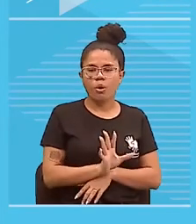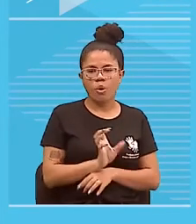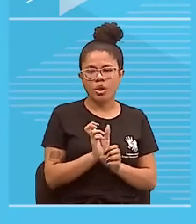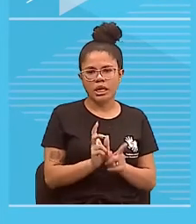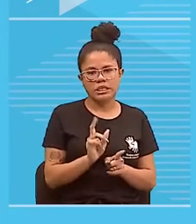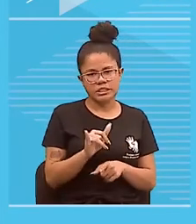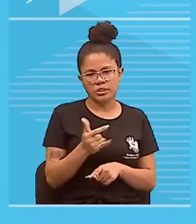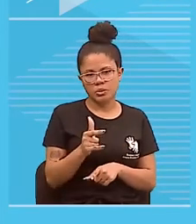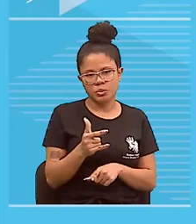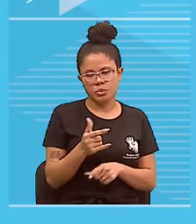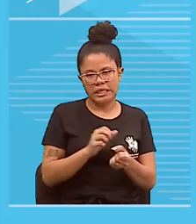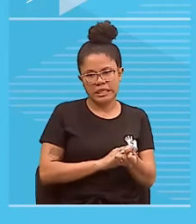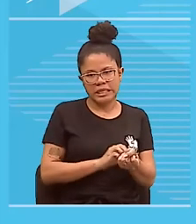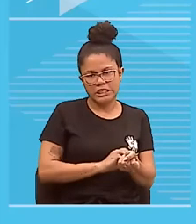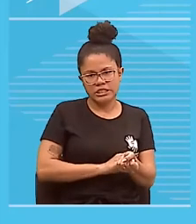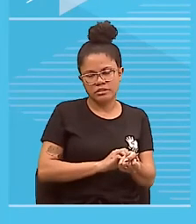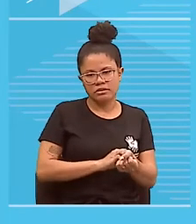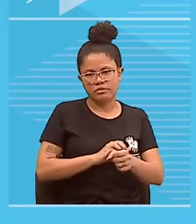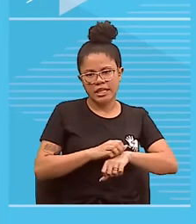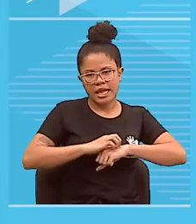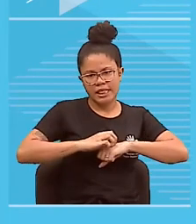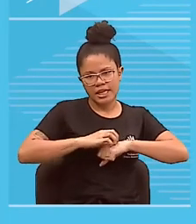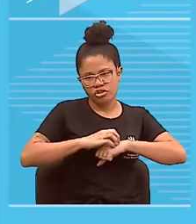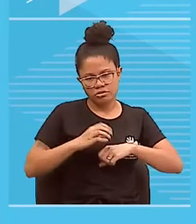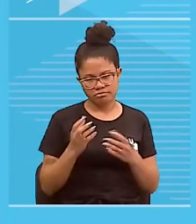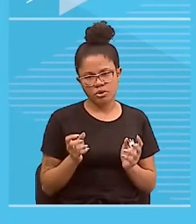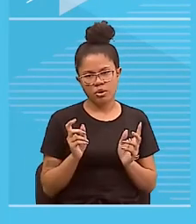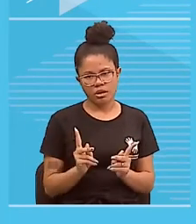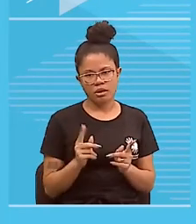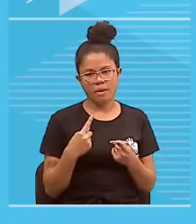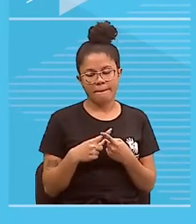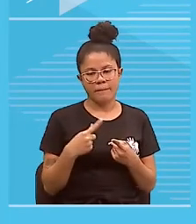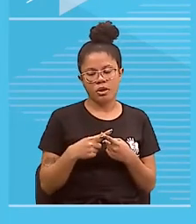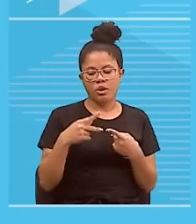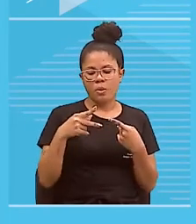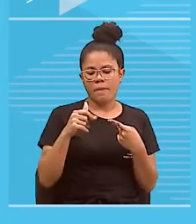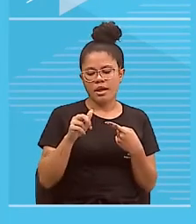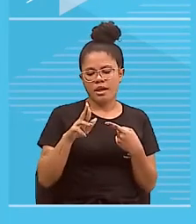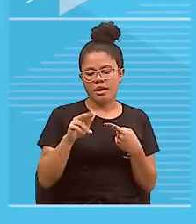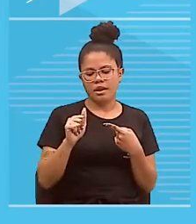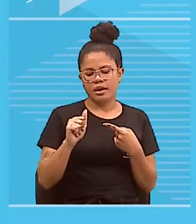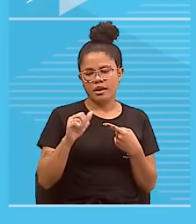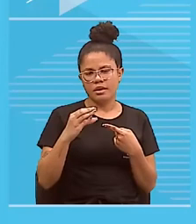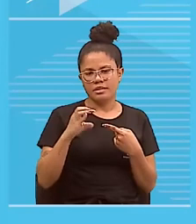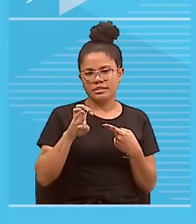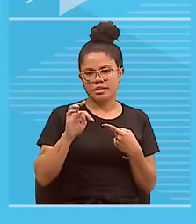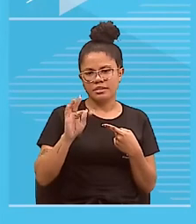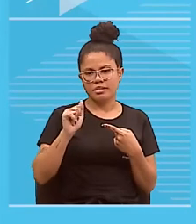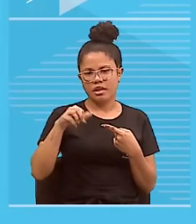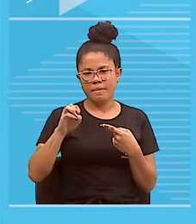alergia né tomar Dipirona paracetamol Ele sobra carrega o fígado de um jeito Adriana Tu não tem